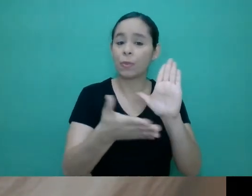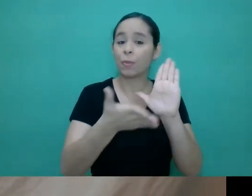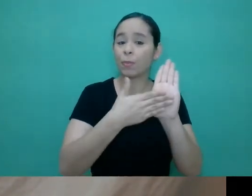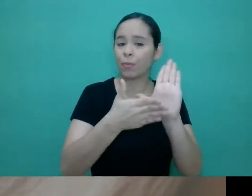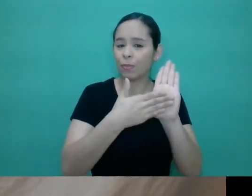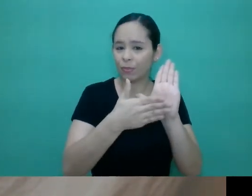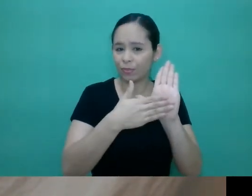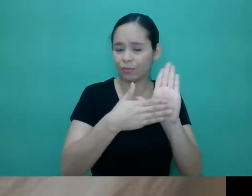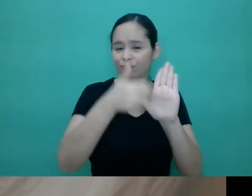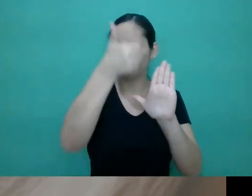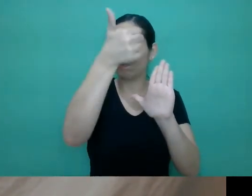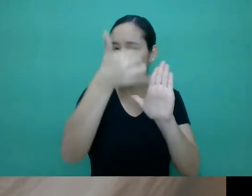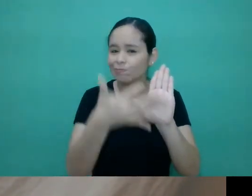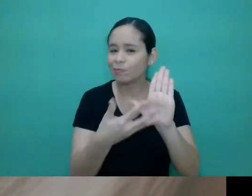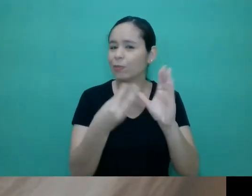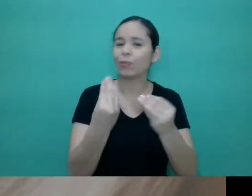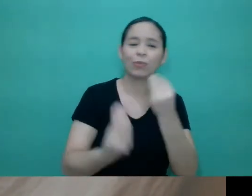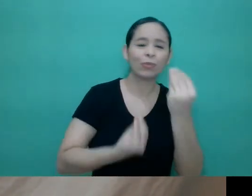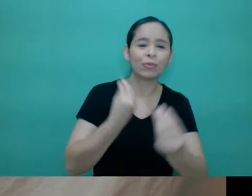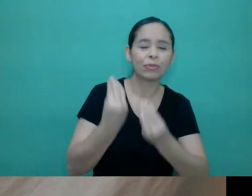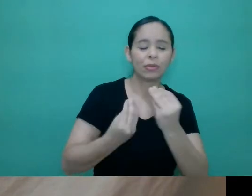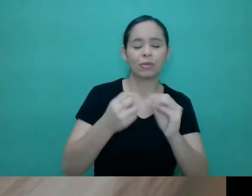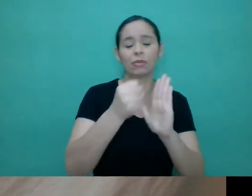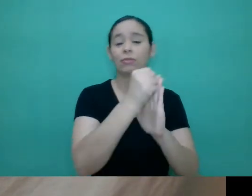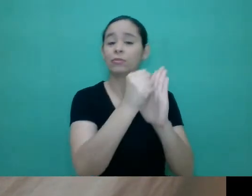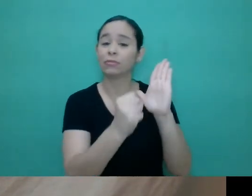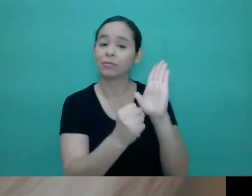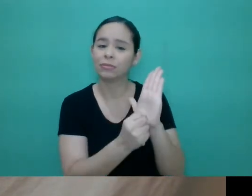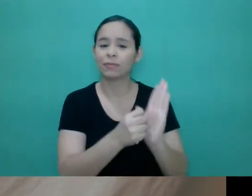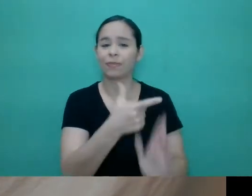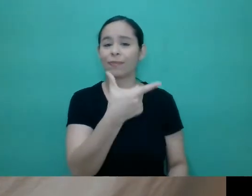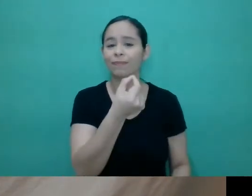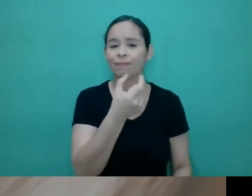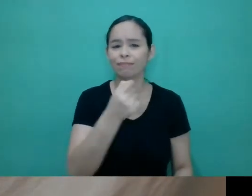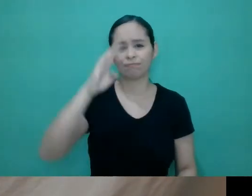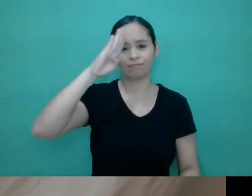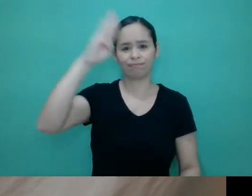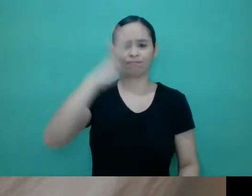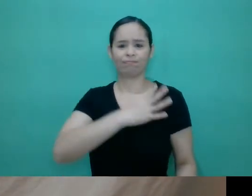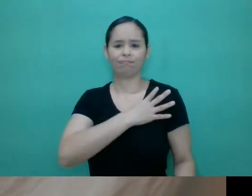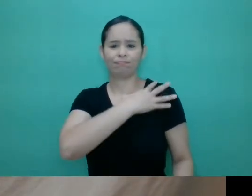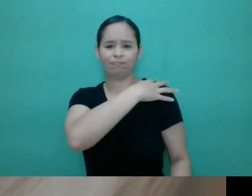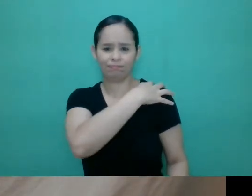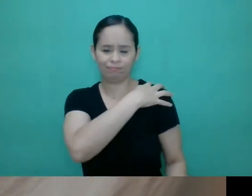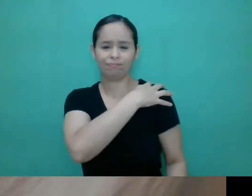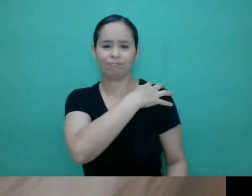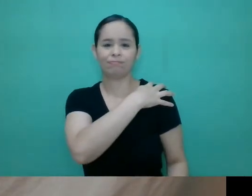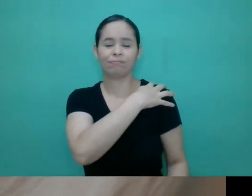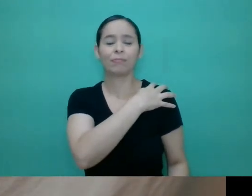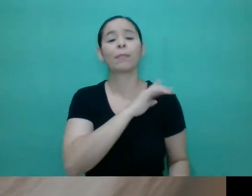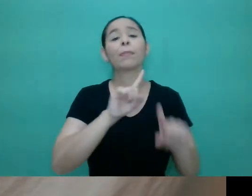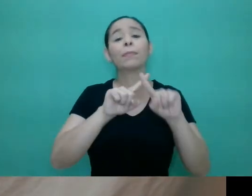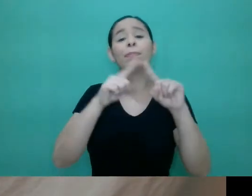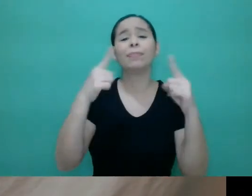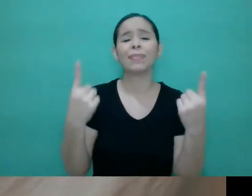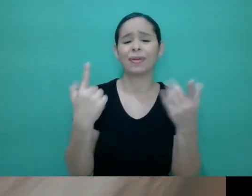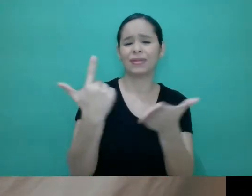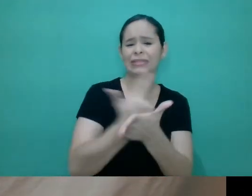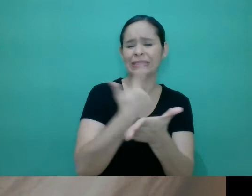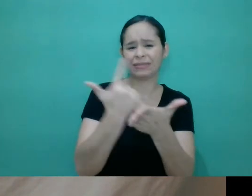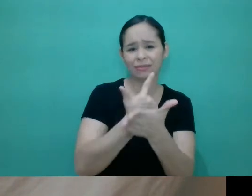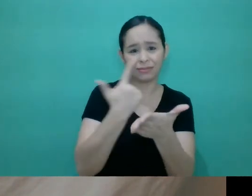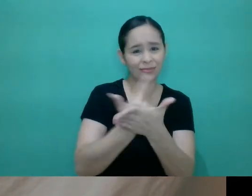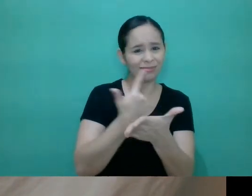sociedade guianense do século XX com uma postura militante e um certo patriotismo guianense. Porém, esse livro vai ser muito